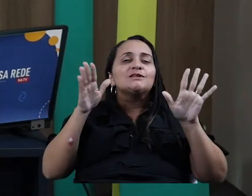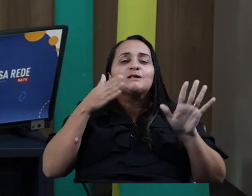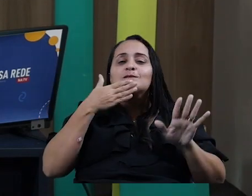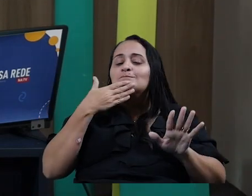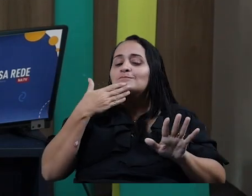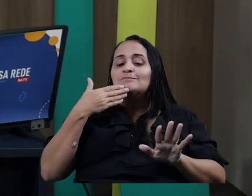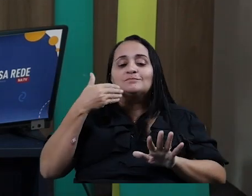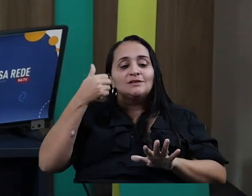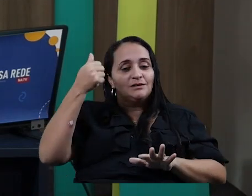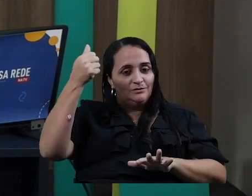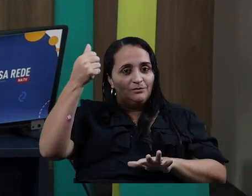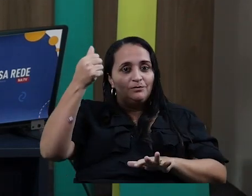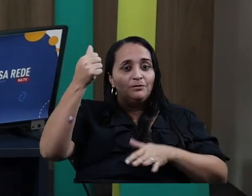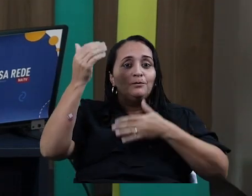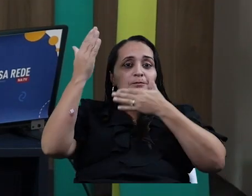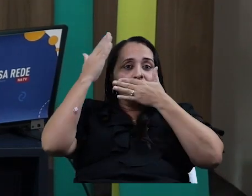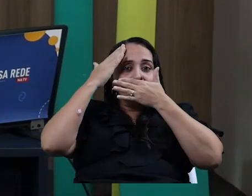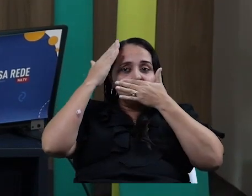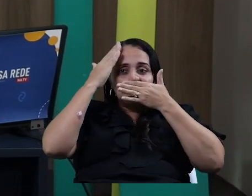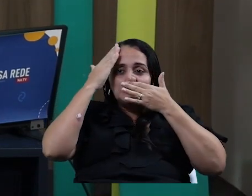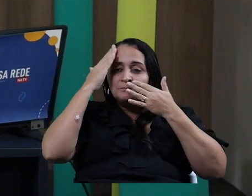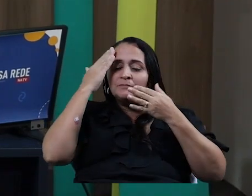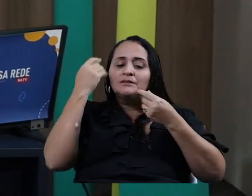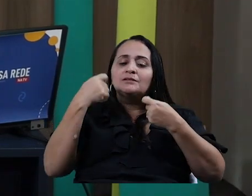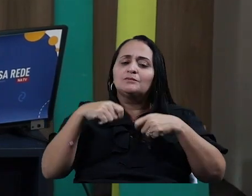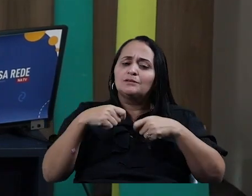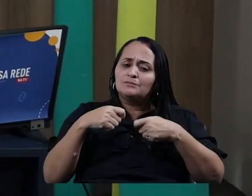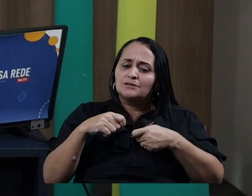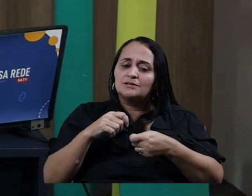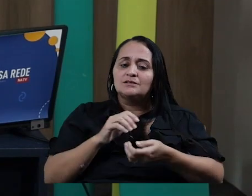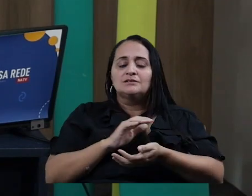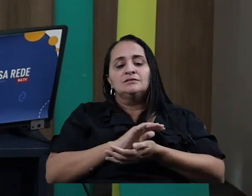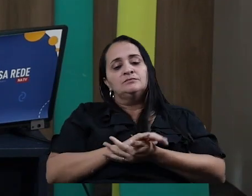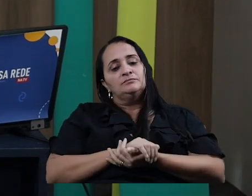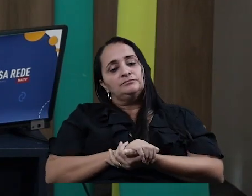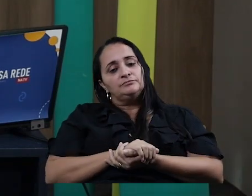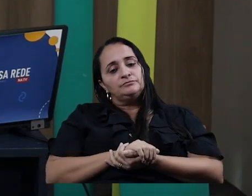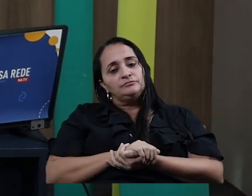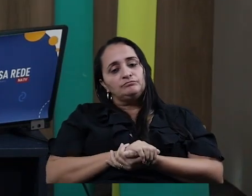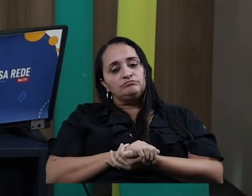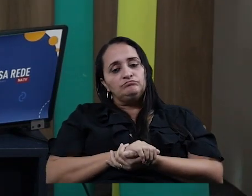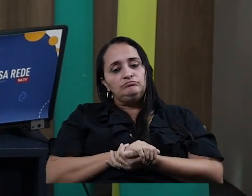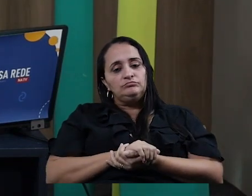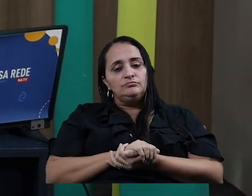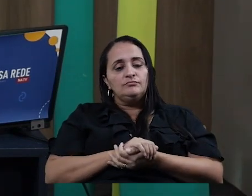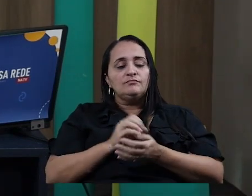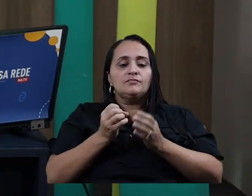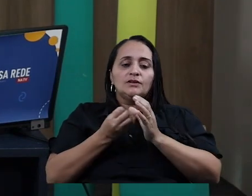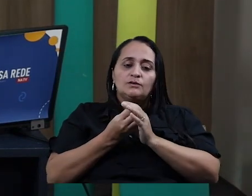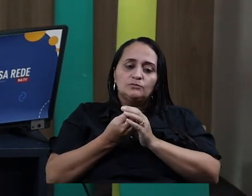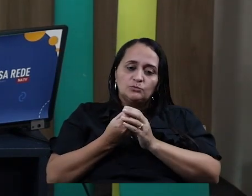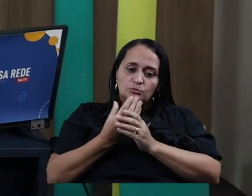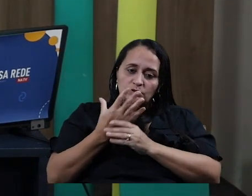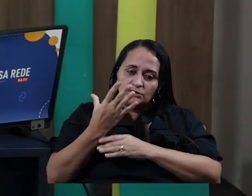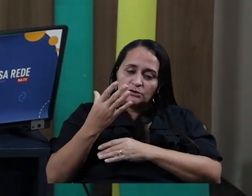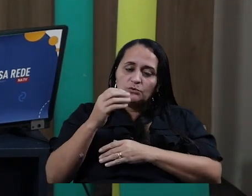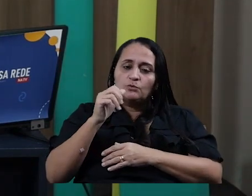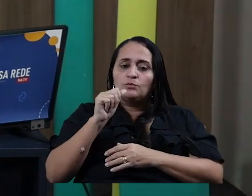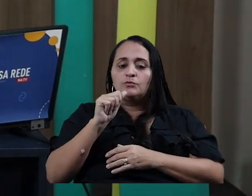para atender às necessidades dele. Então, ele criou os